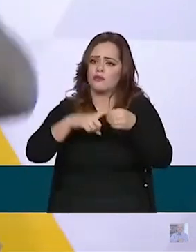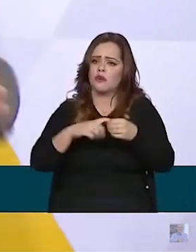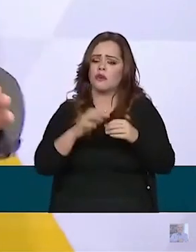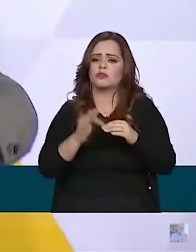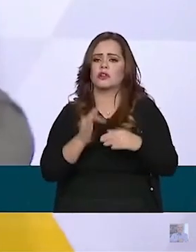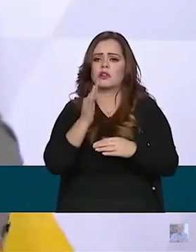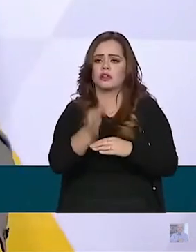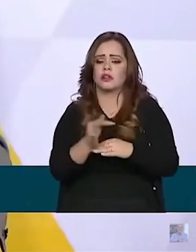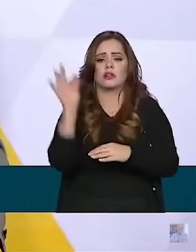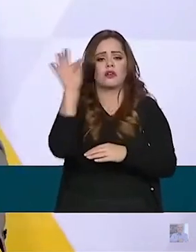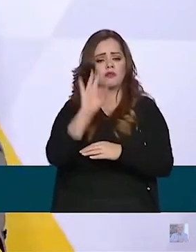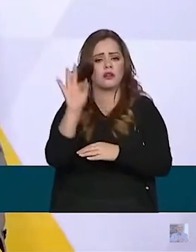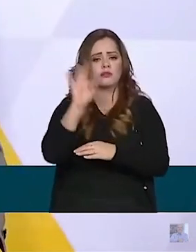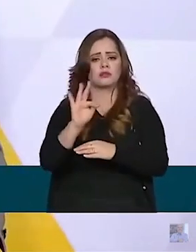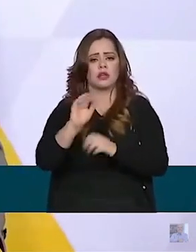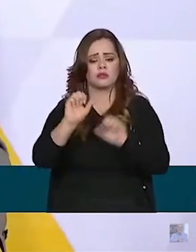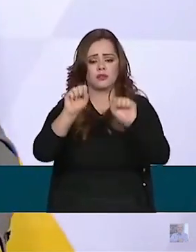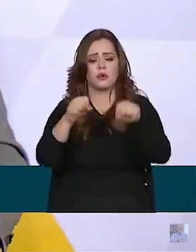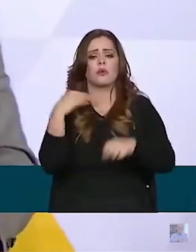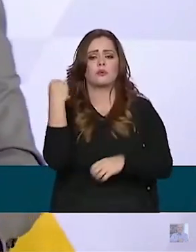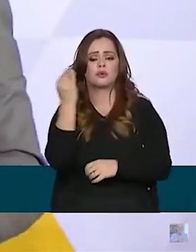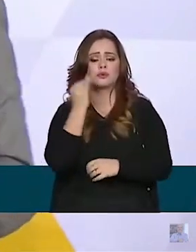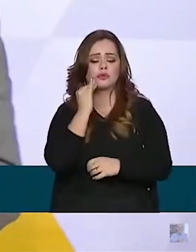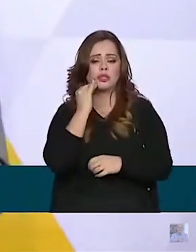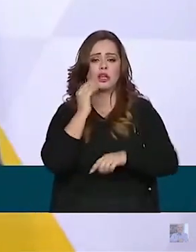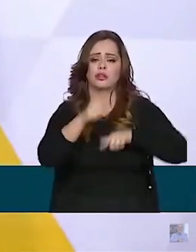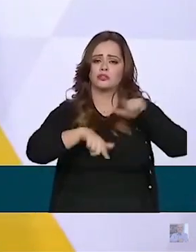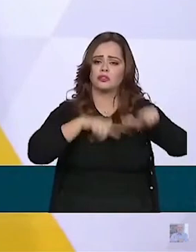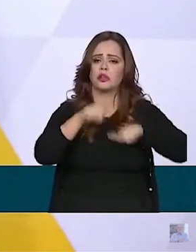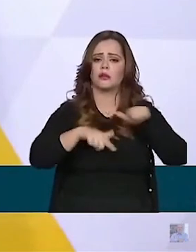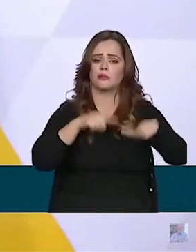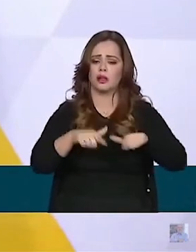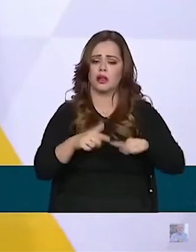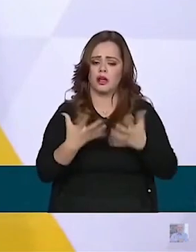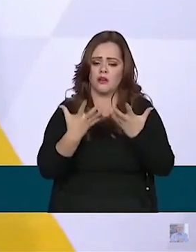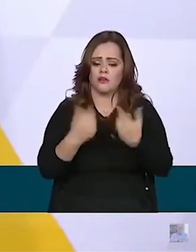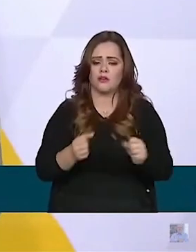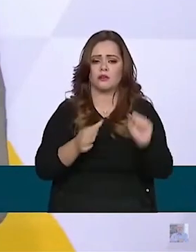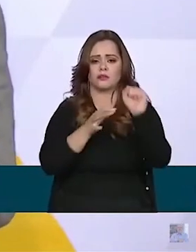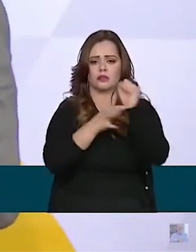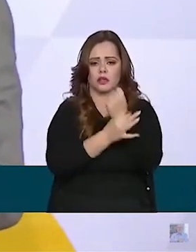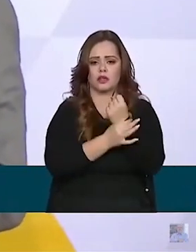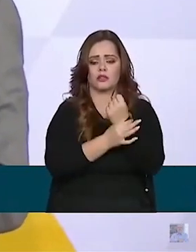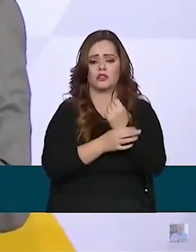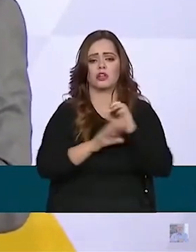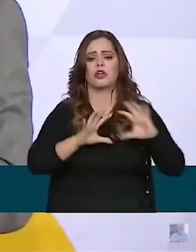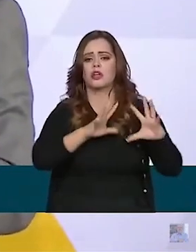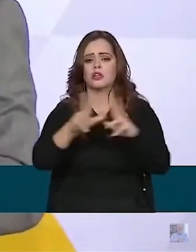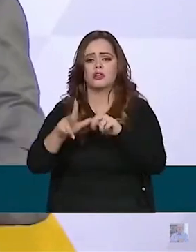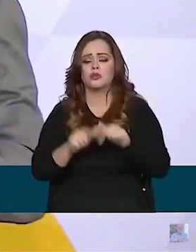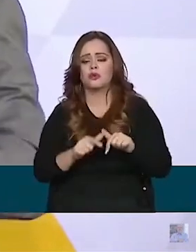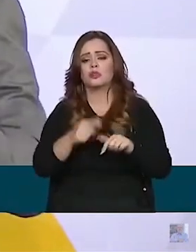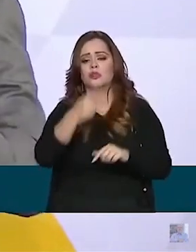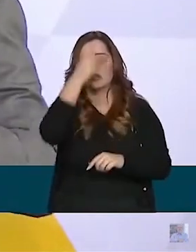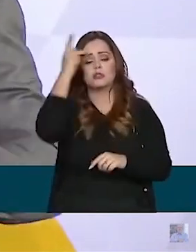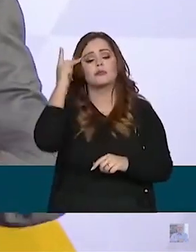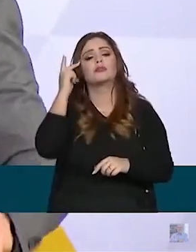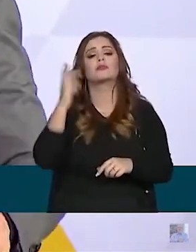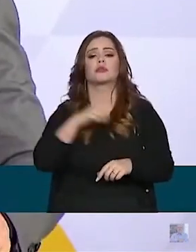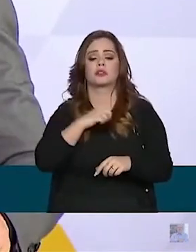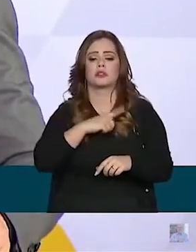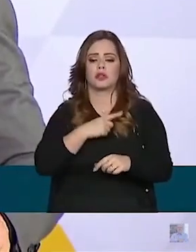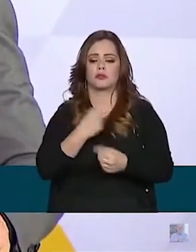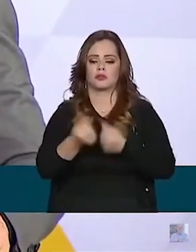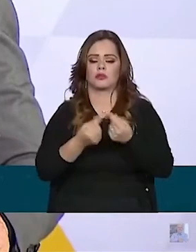tenham oportunidade de ganhar um emprego. Nós vamos garantir que as pessoas que ganham salário mínimo vão ter